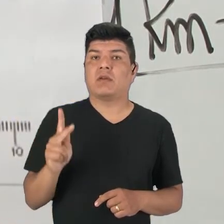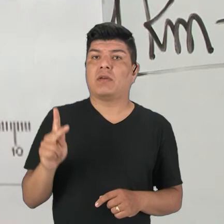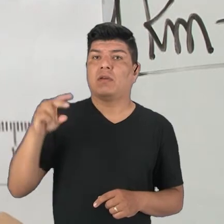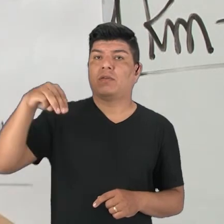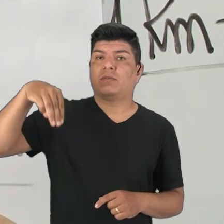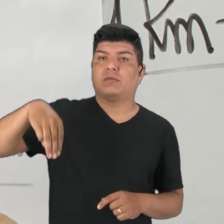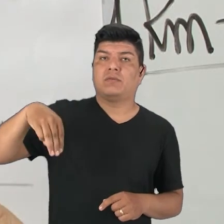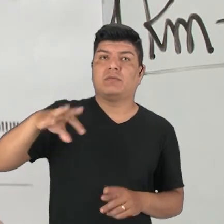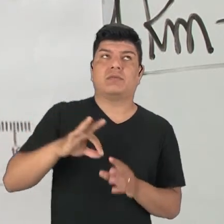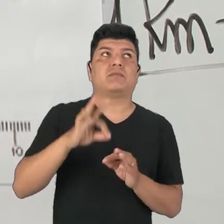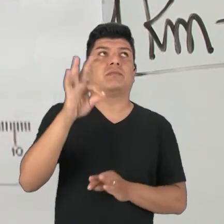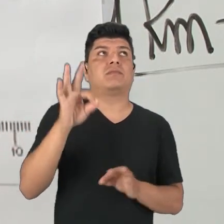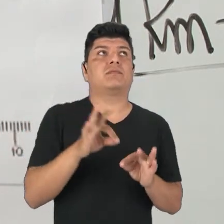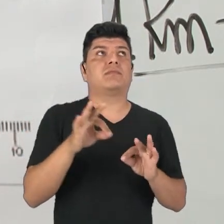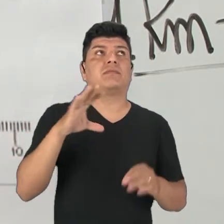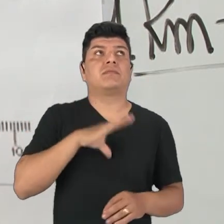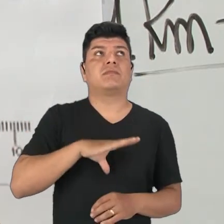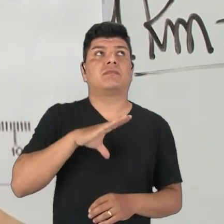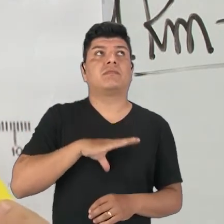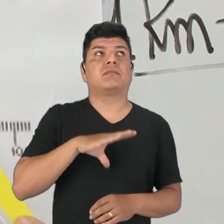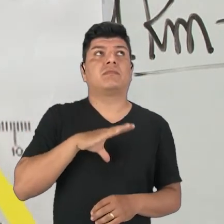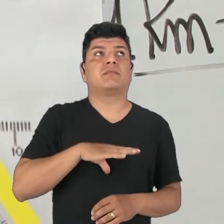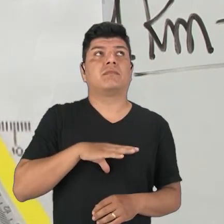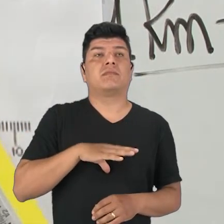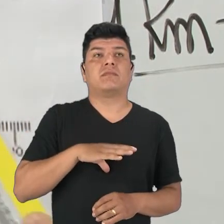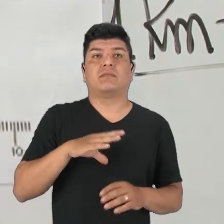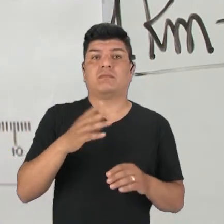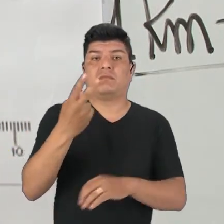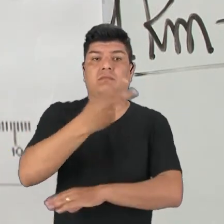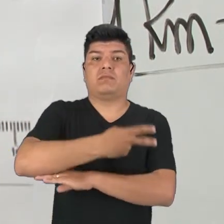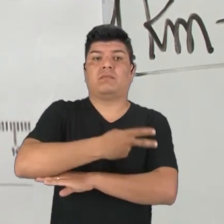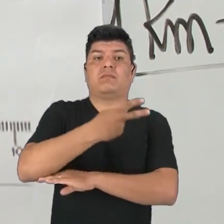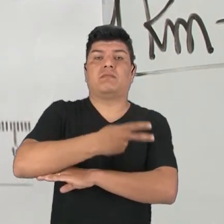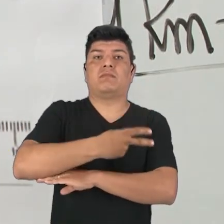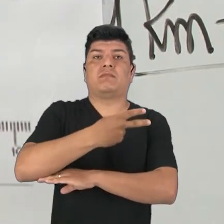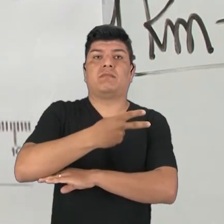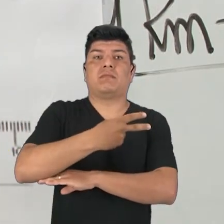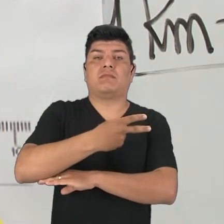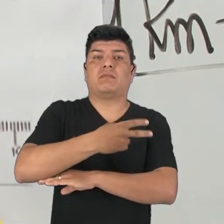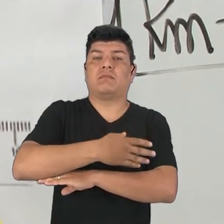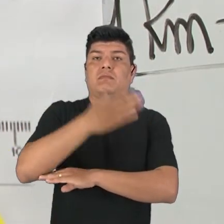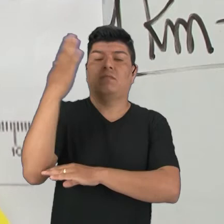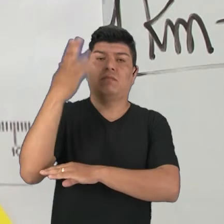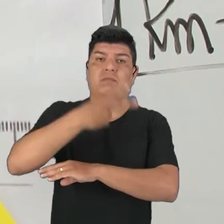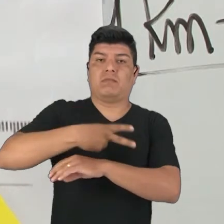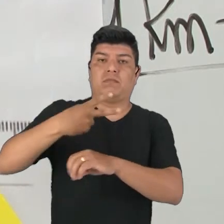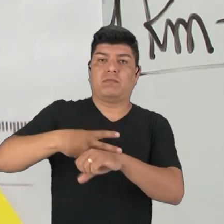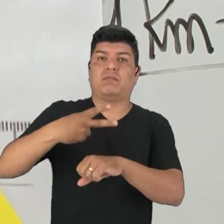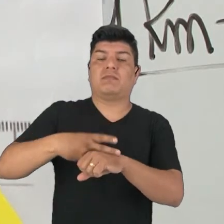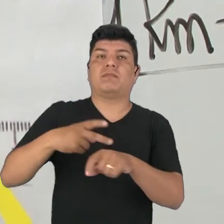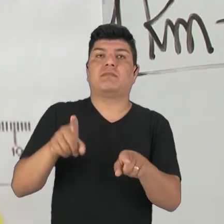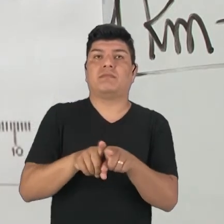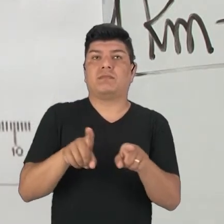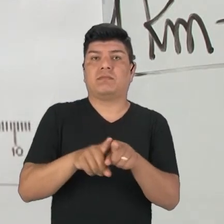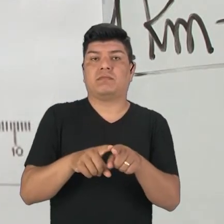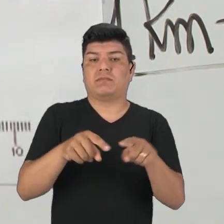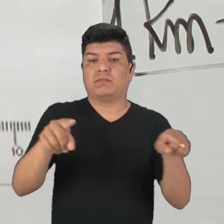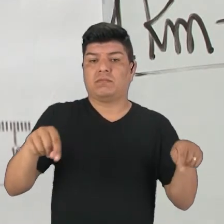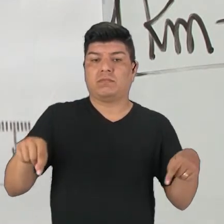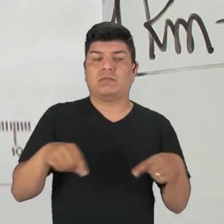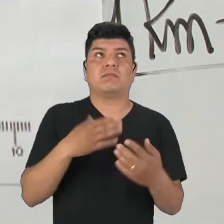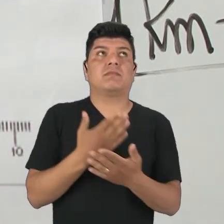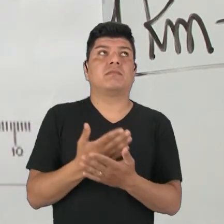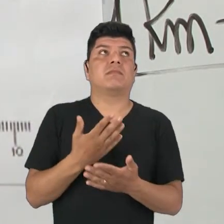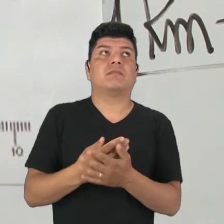quilômetros, a distância das cidades. Espessura da janela, milímetros. E na largura da sala, metros, tá?